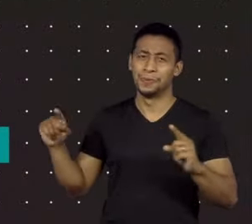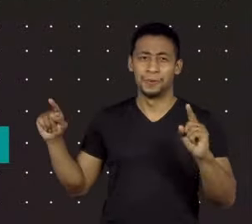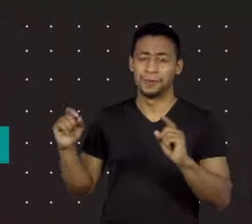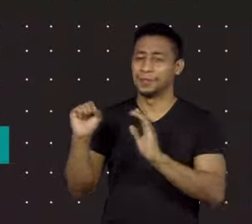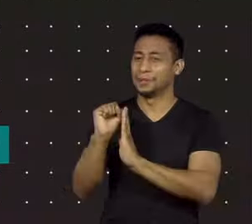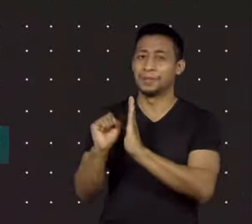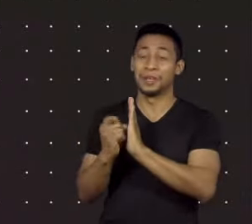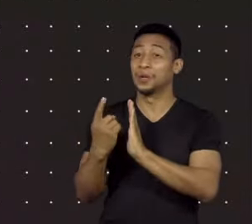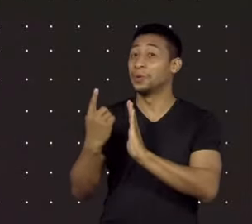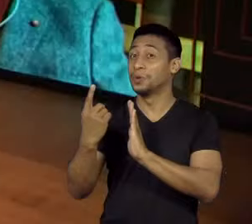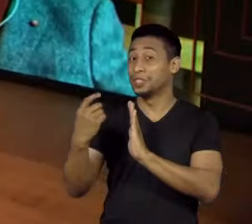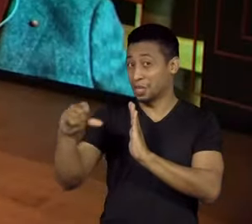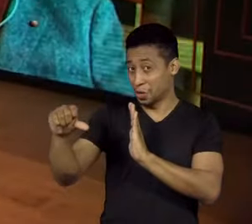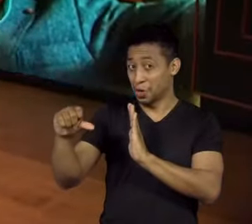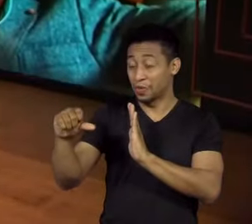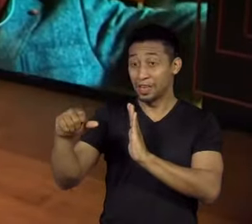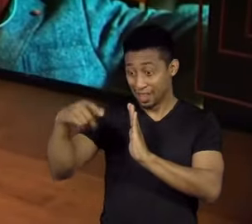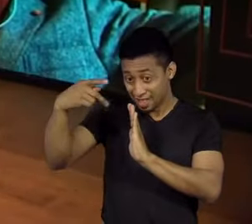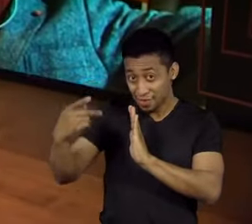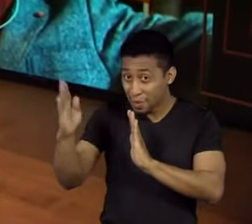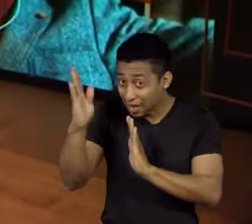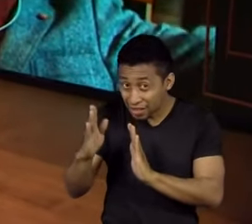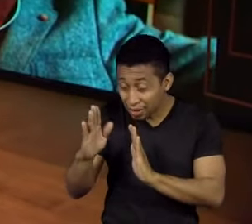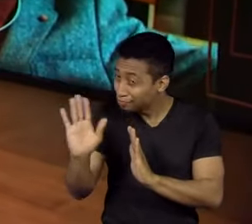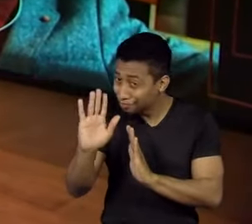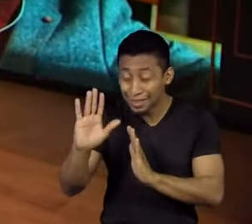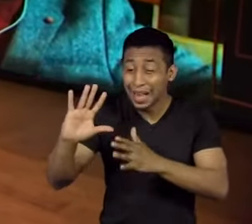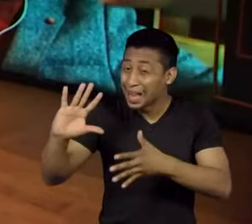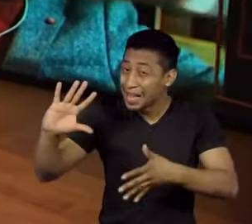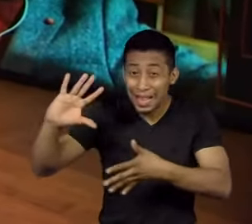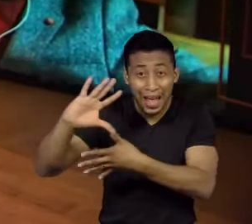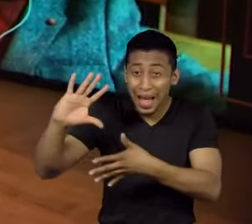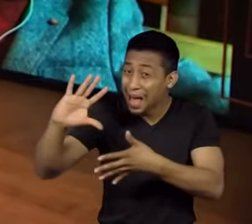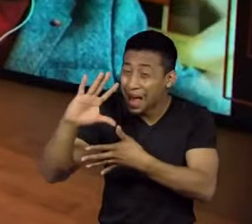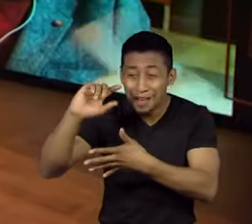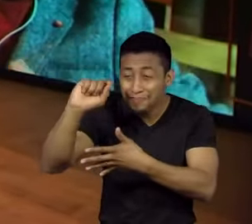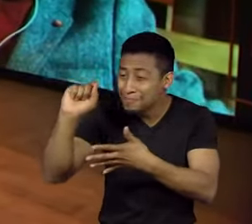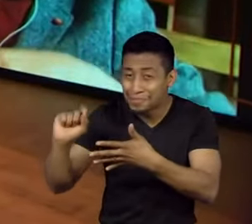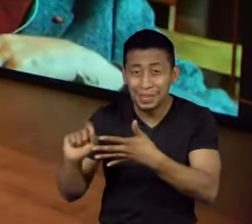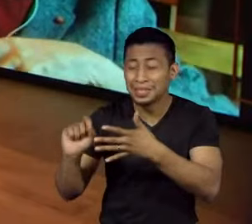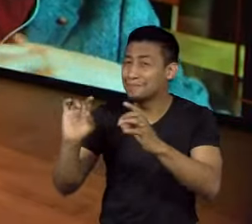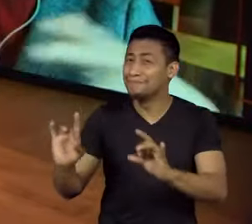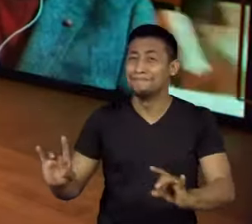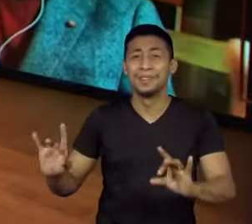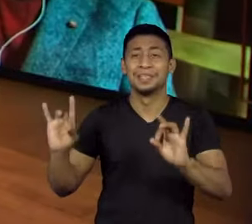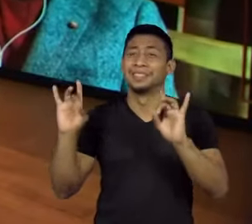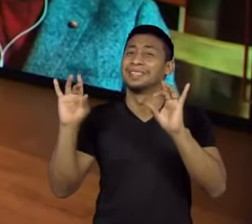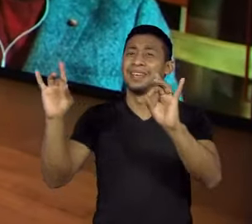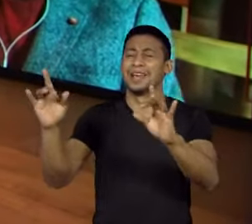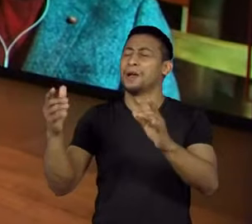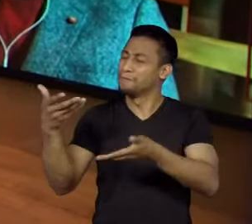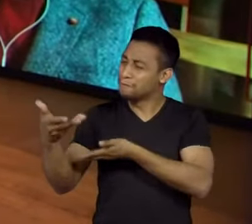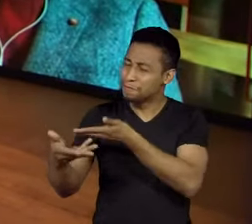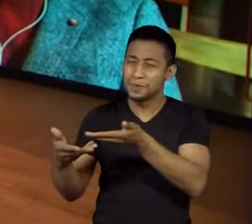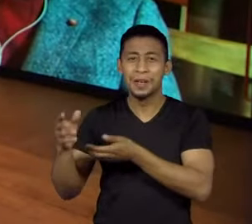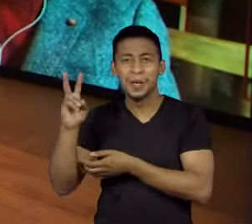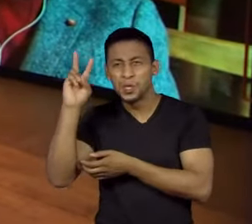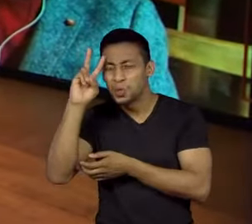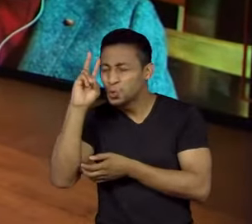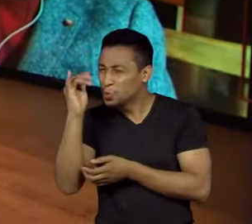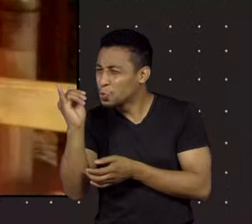Das Américas, né? Foi um mulato que nasceu aqui em Campinas, ali, com esforço especial, com histórias rocambolescas.